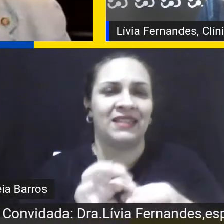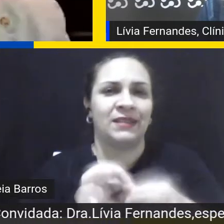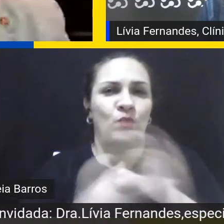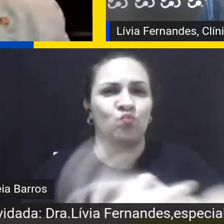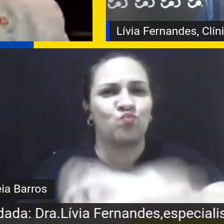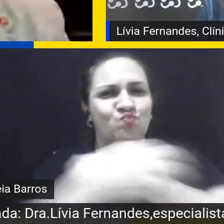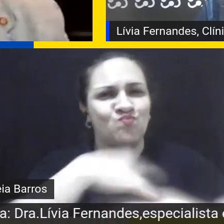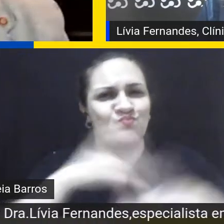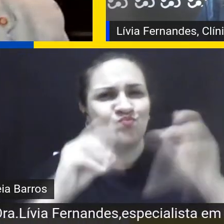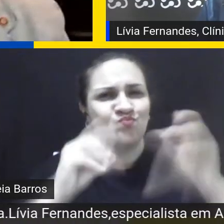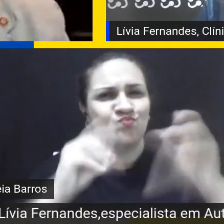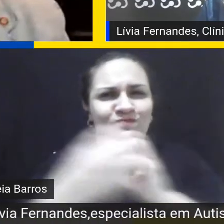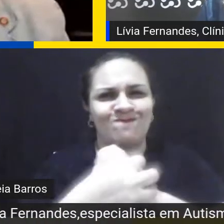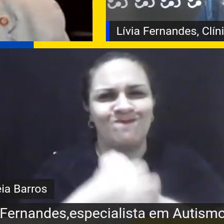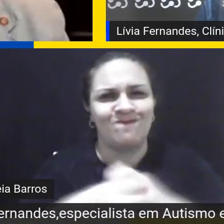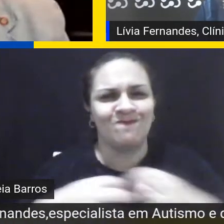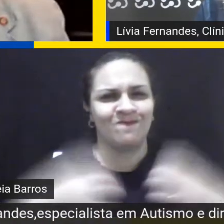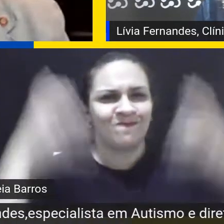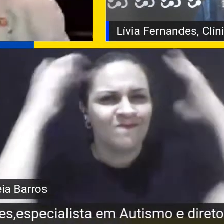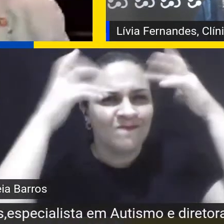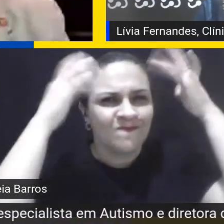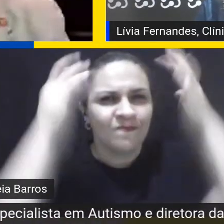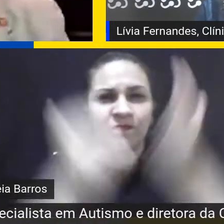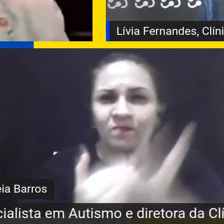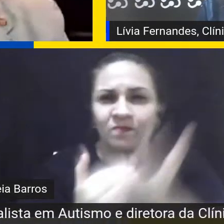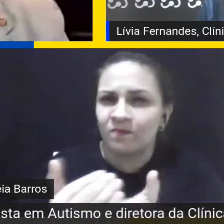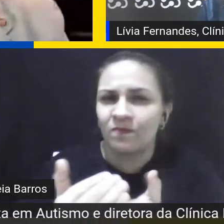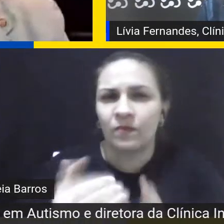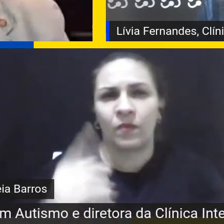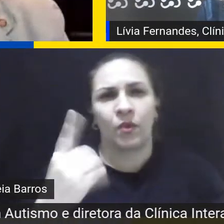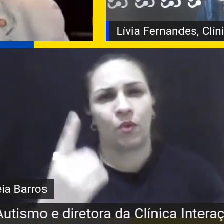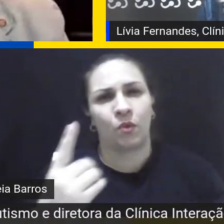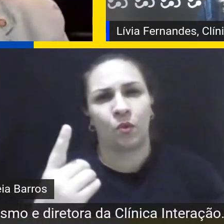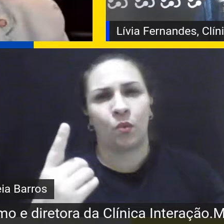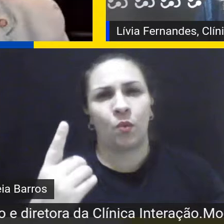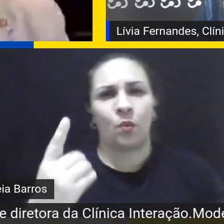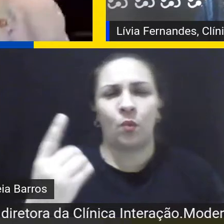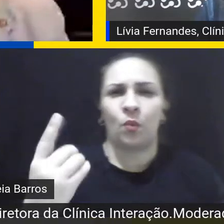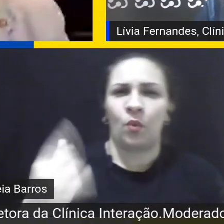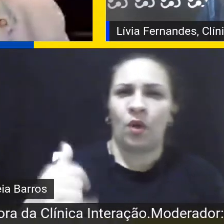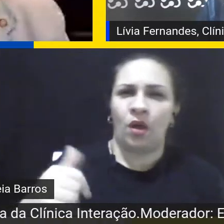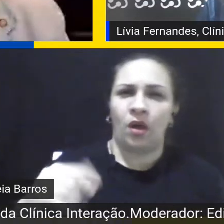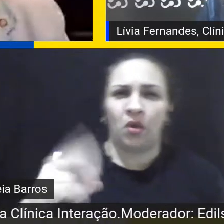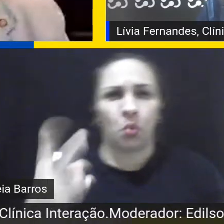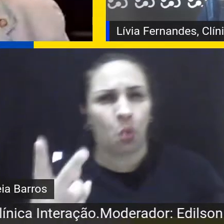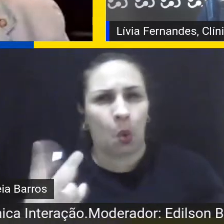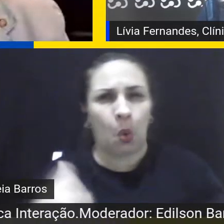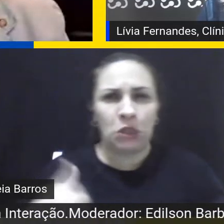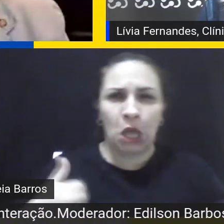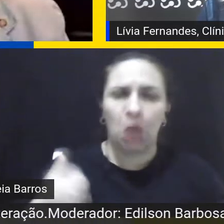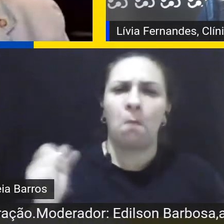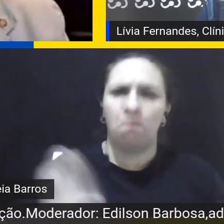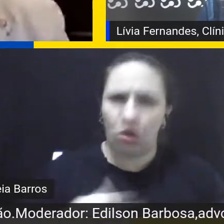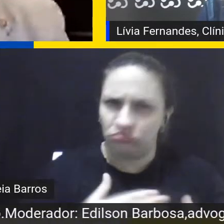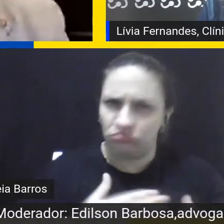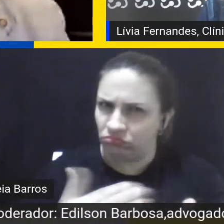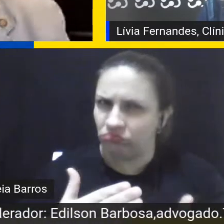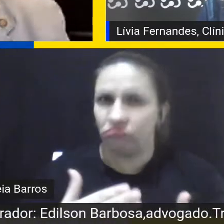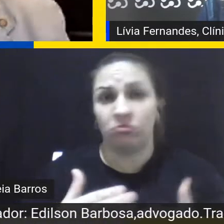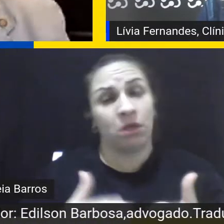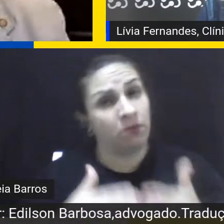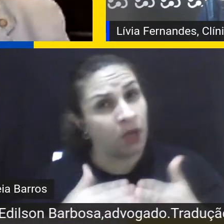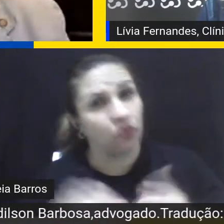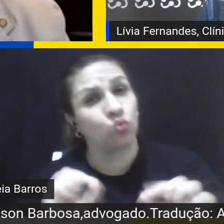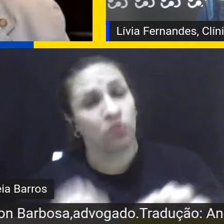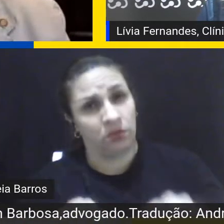ser iniciada a partir de 1 ano e 8, 2 aninhos, tá? O que a gente pede é que os